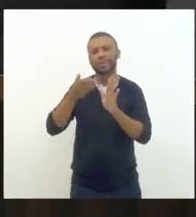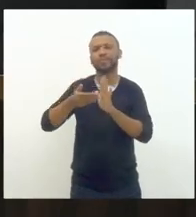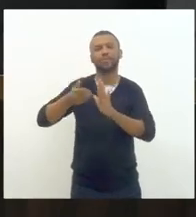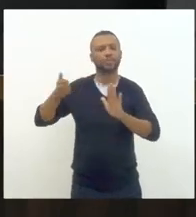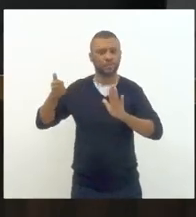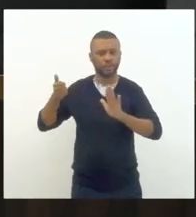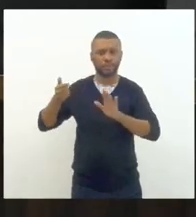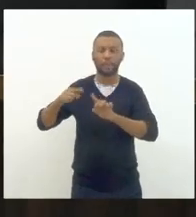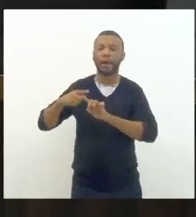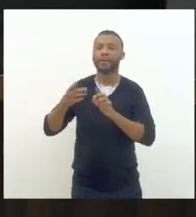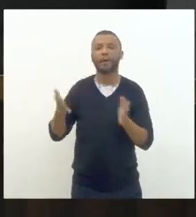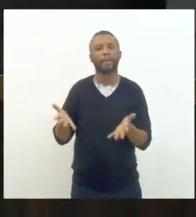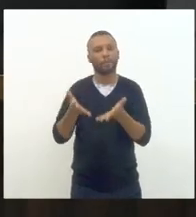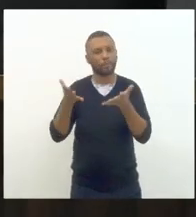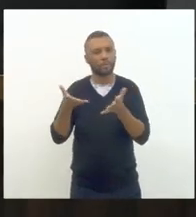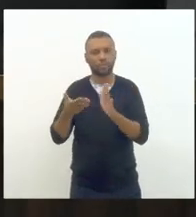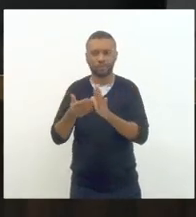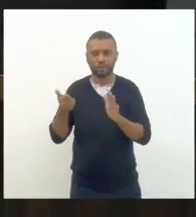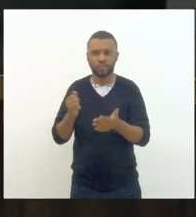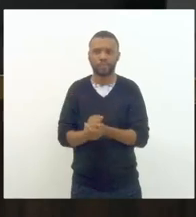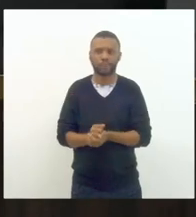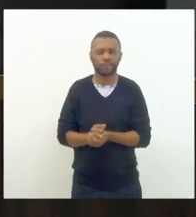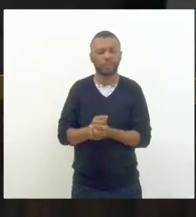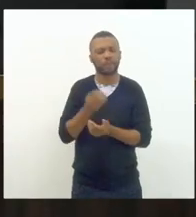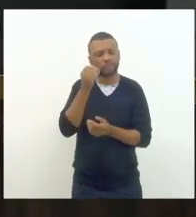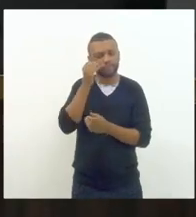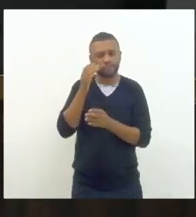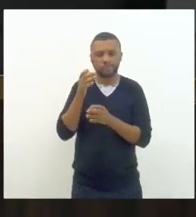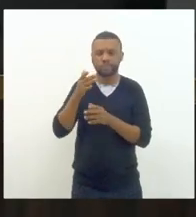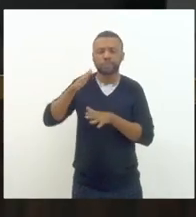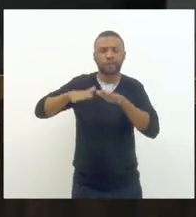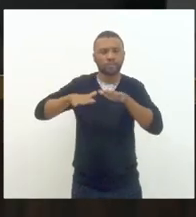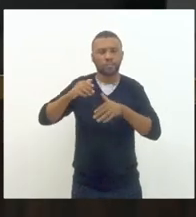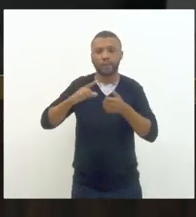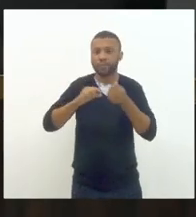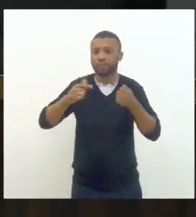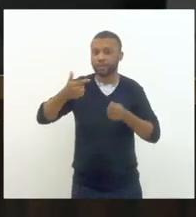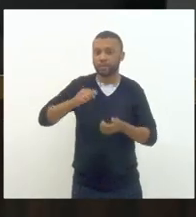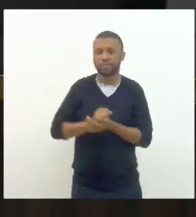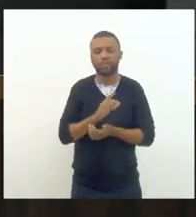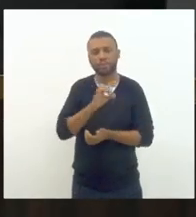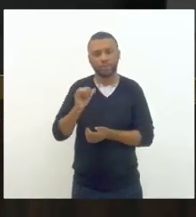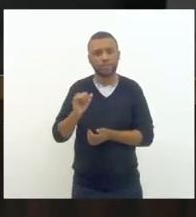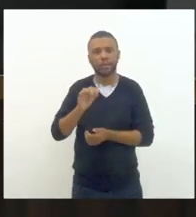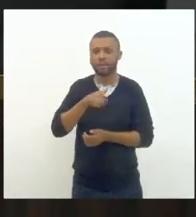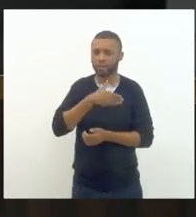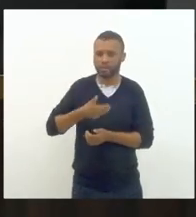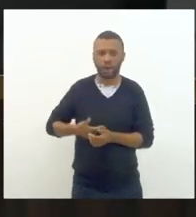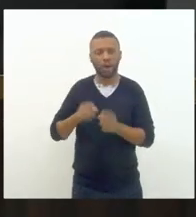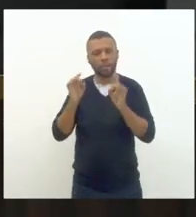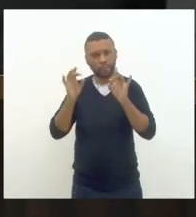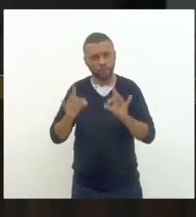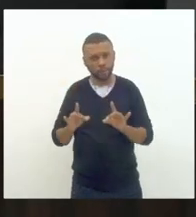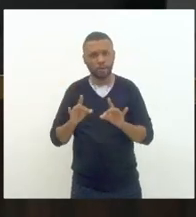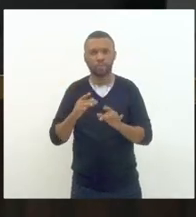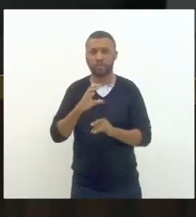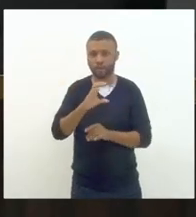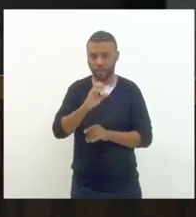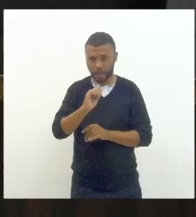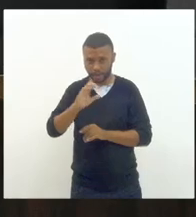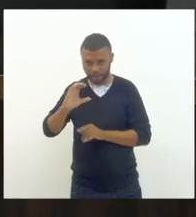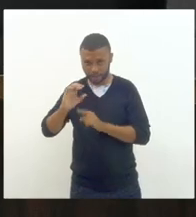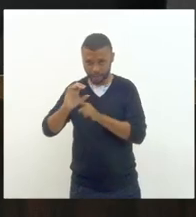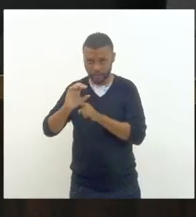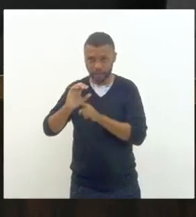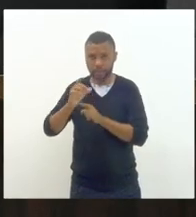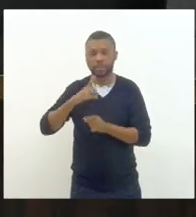tirar a promoção. Então vai ficar mais ou menos assim. Artigo 2º, o dia estadual do colecionador, atirador, esportivo e caçador terá